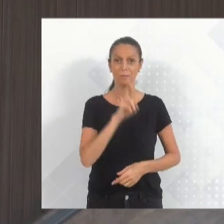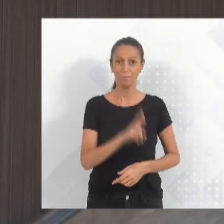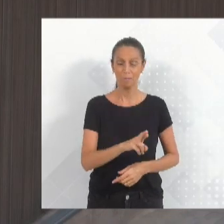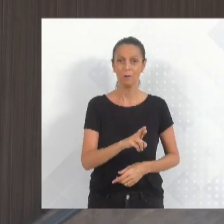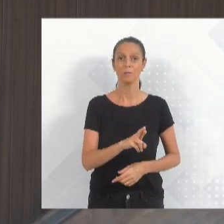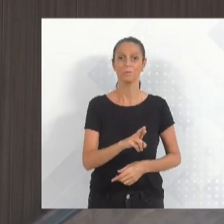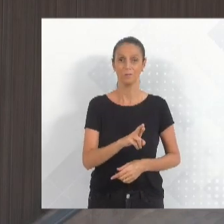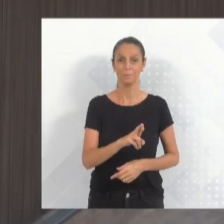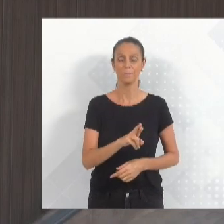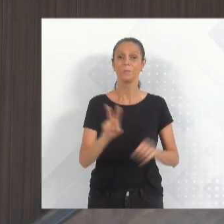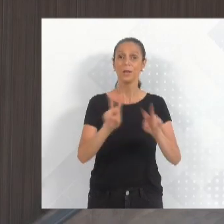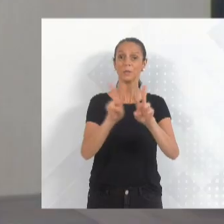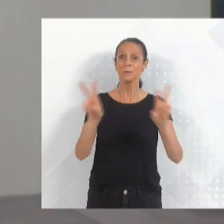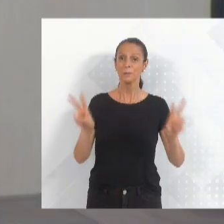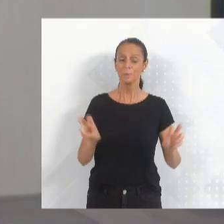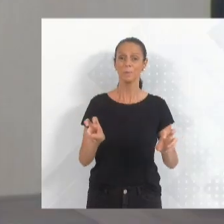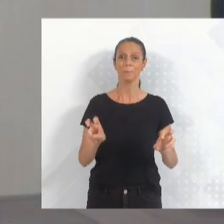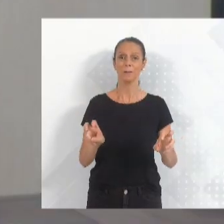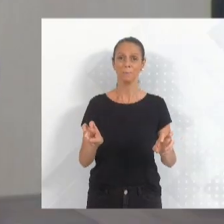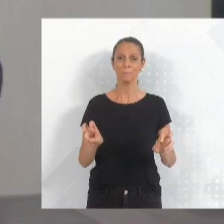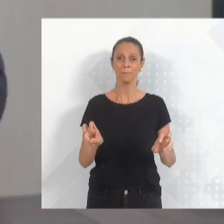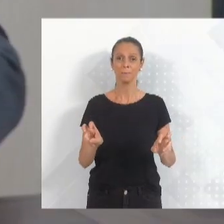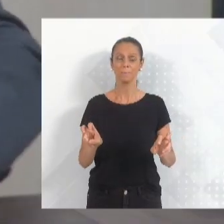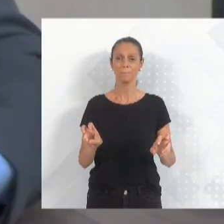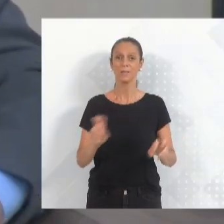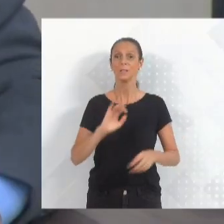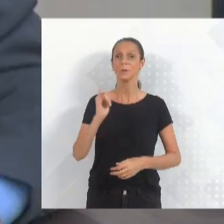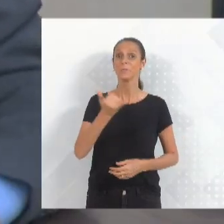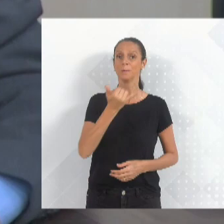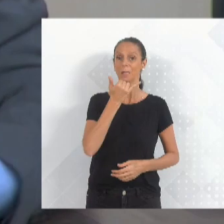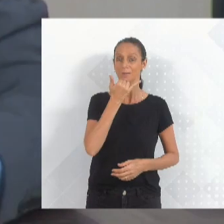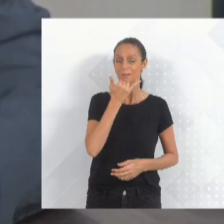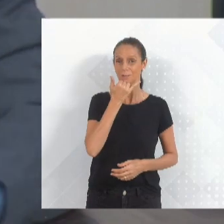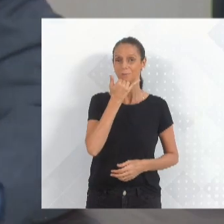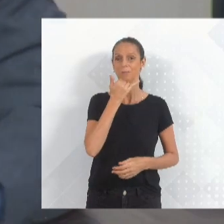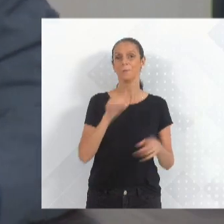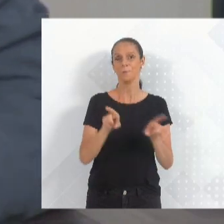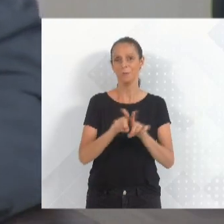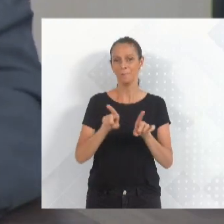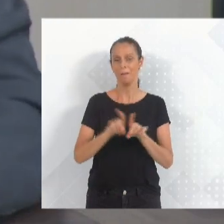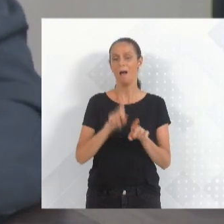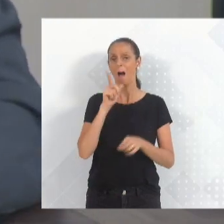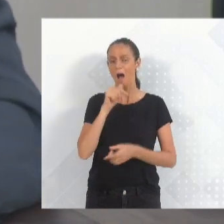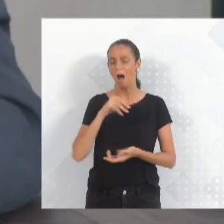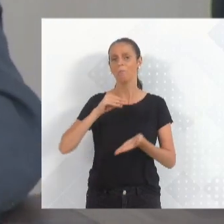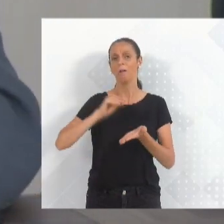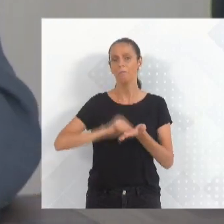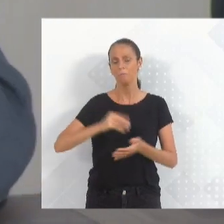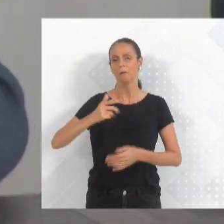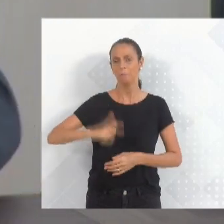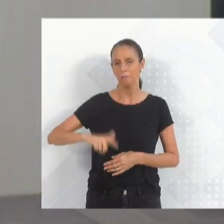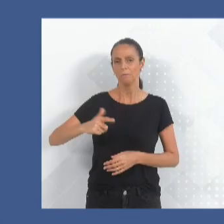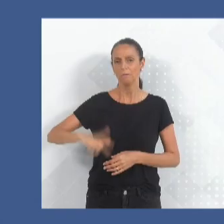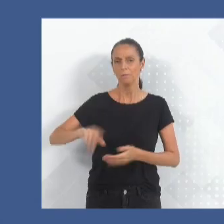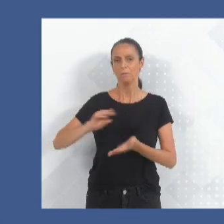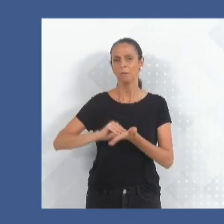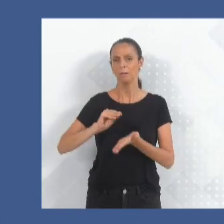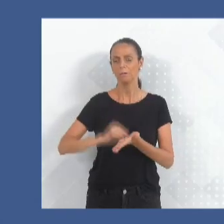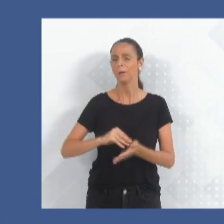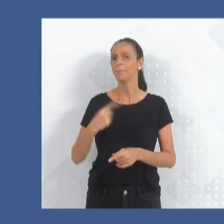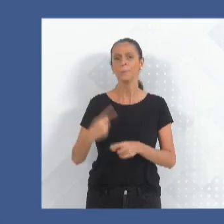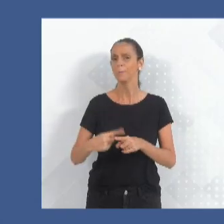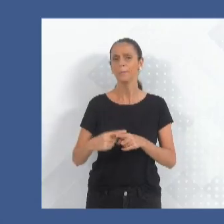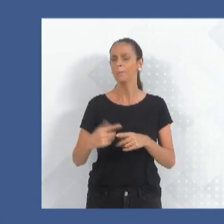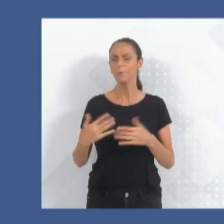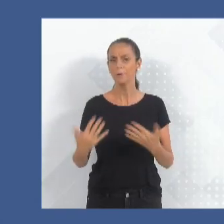então, sobre essa questão, justificativas para as constantes faltas de água, ela se deu por